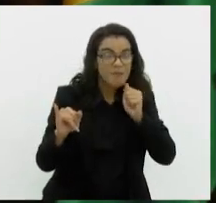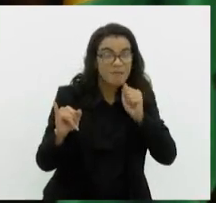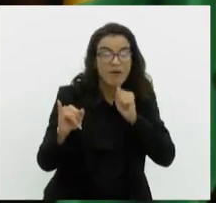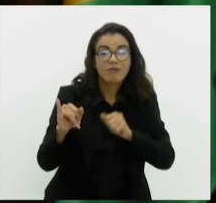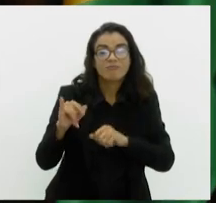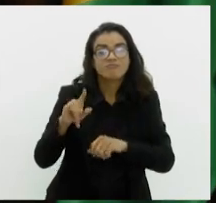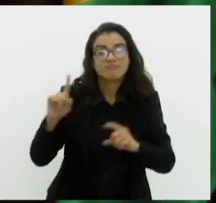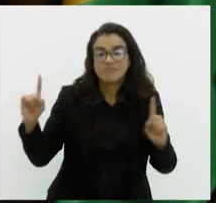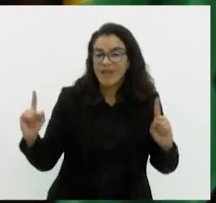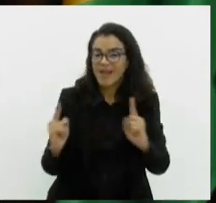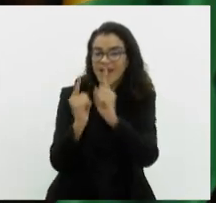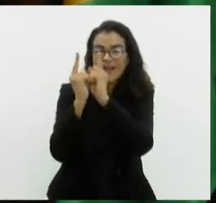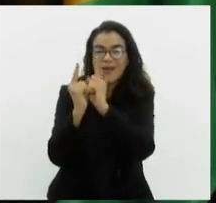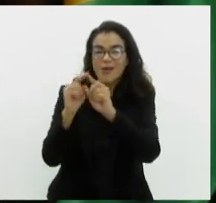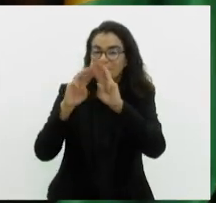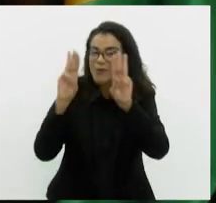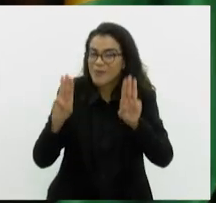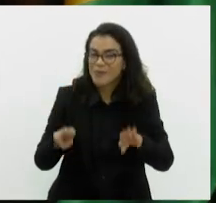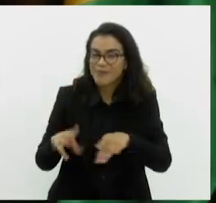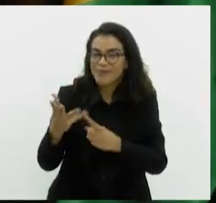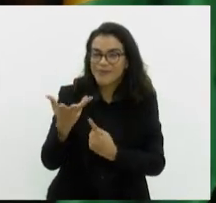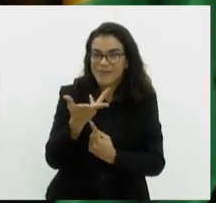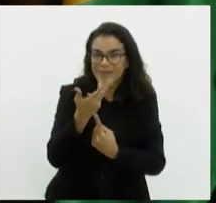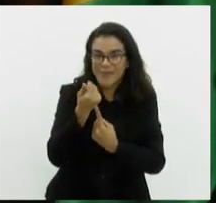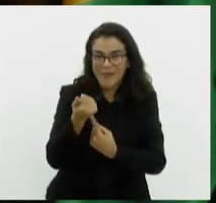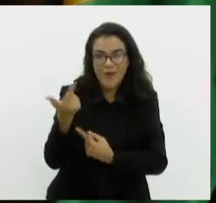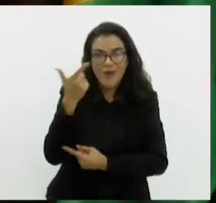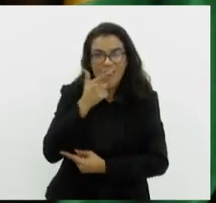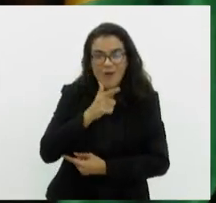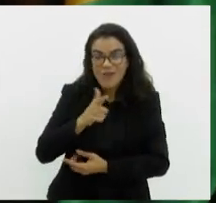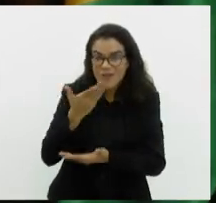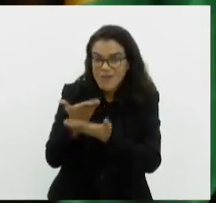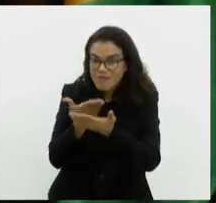Artes e Ofícios. Os dois conseguiram terminar o curso